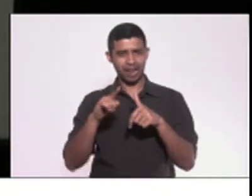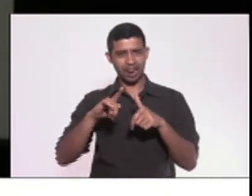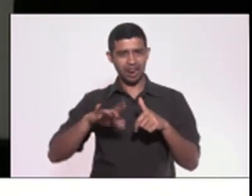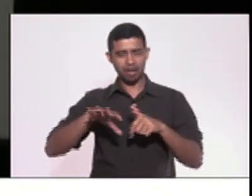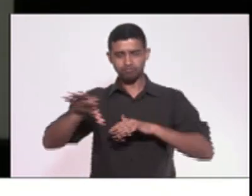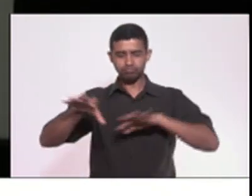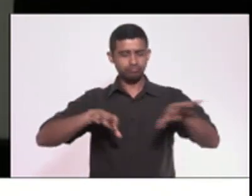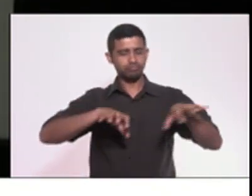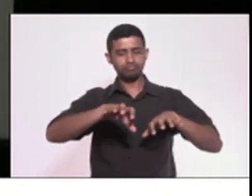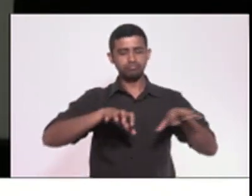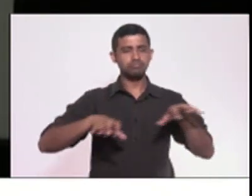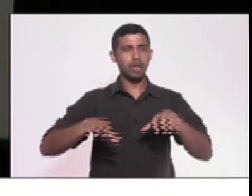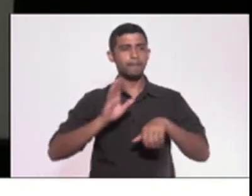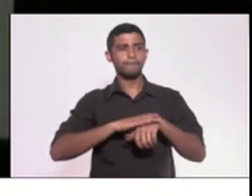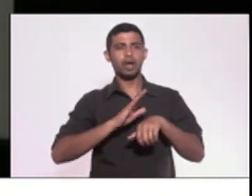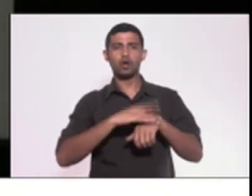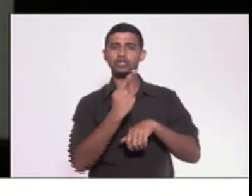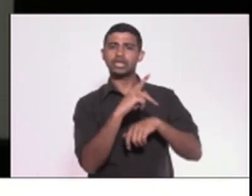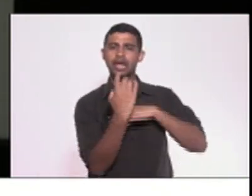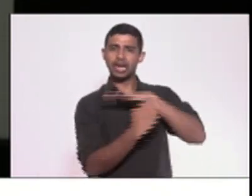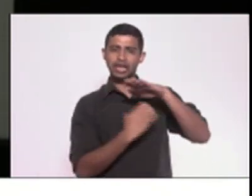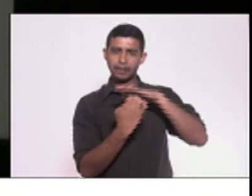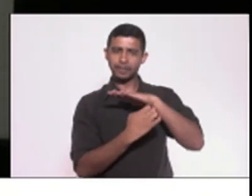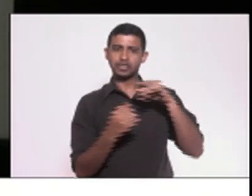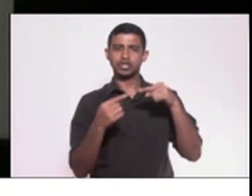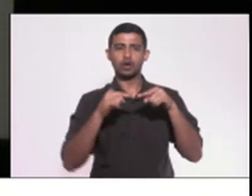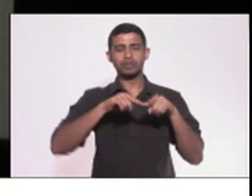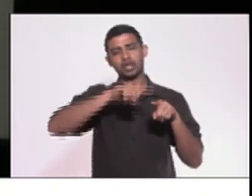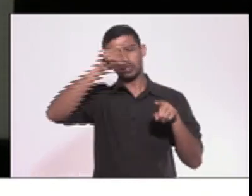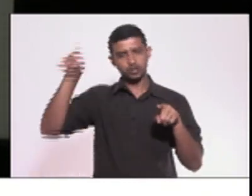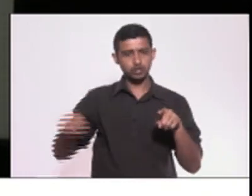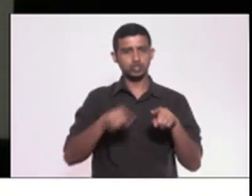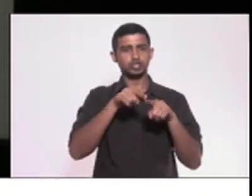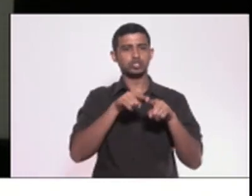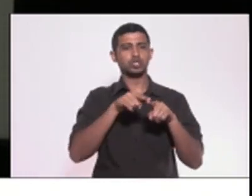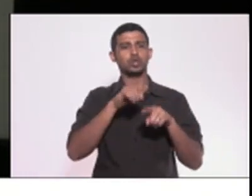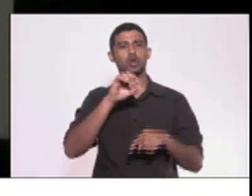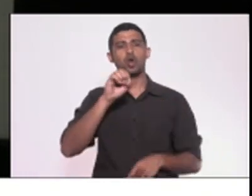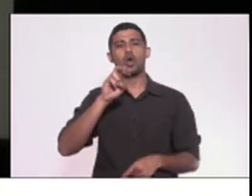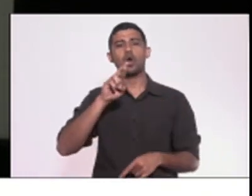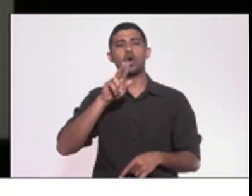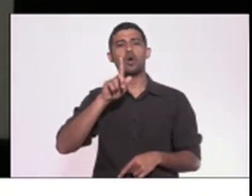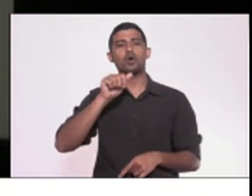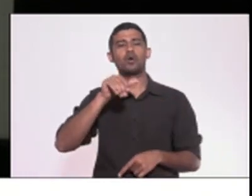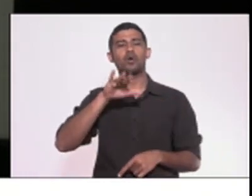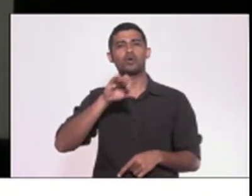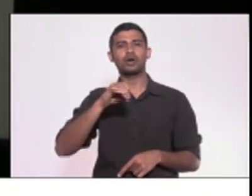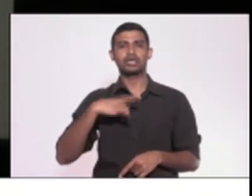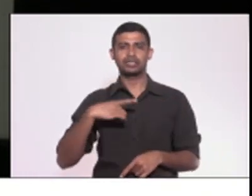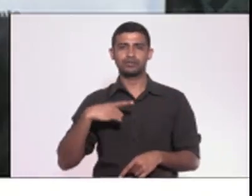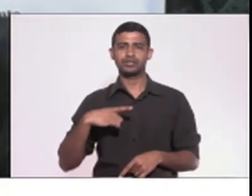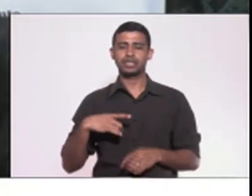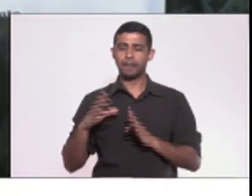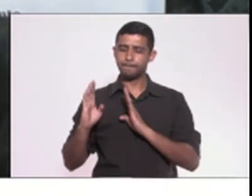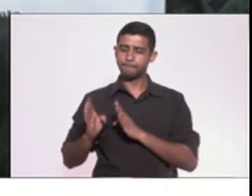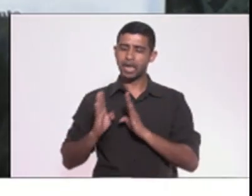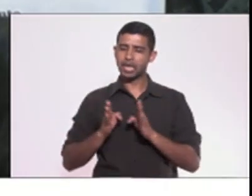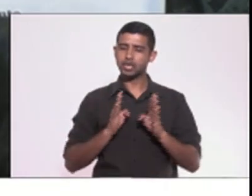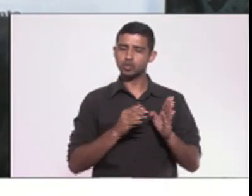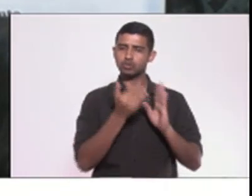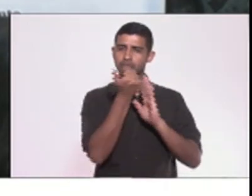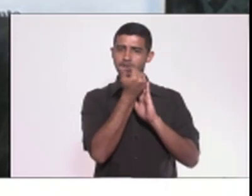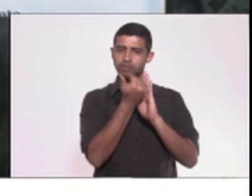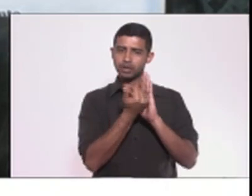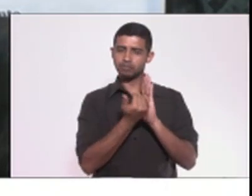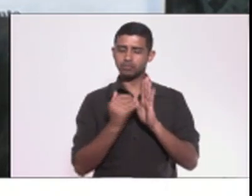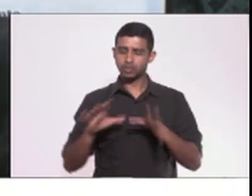cedidos pela própria empresa dele, que é o Ciclo Orgânico, faz a coleta periódica desse balde por a equipe dele por meio